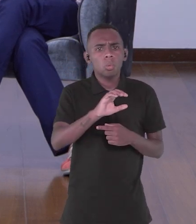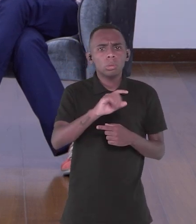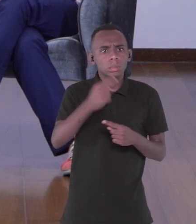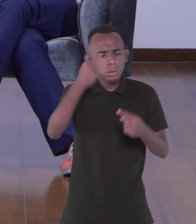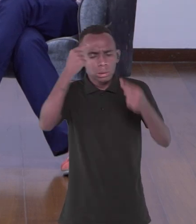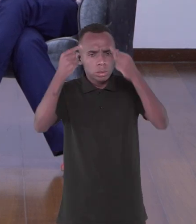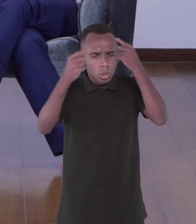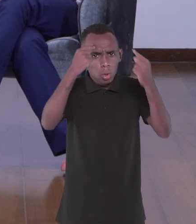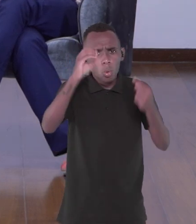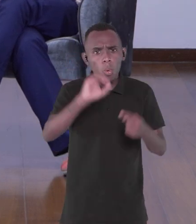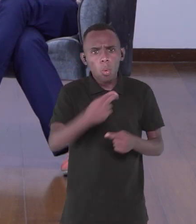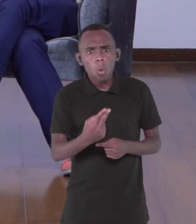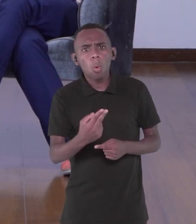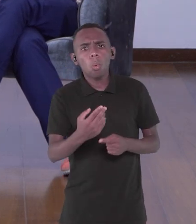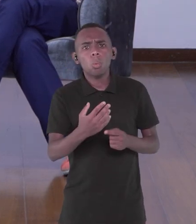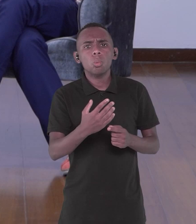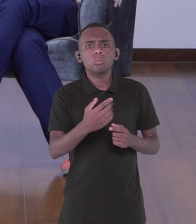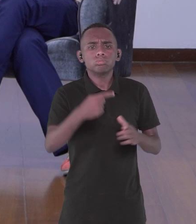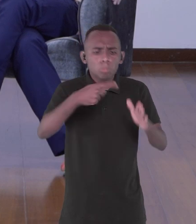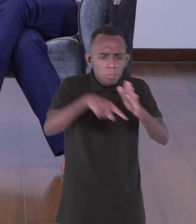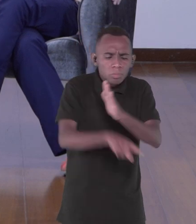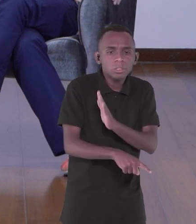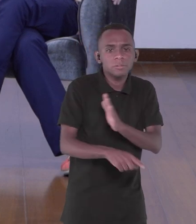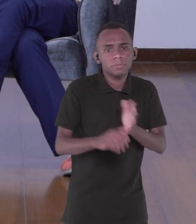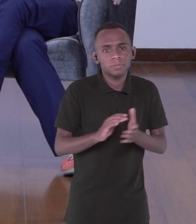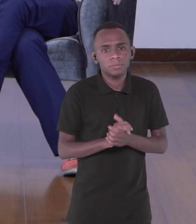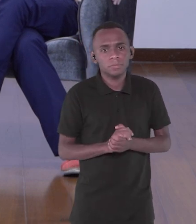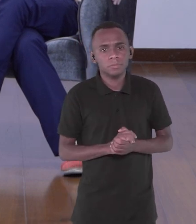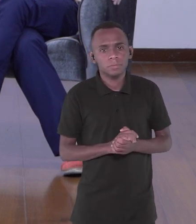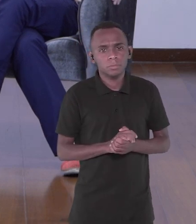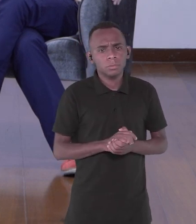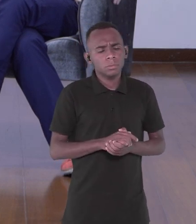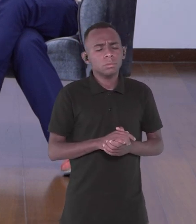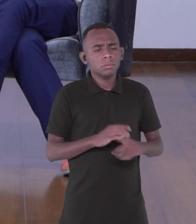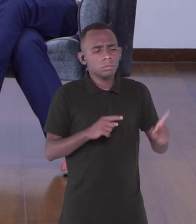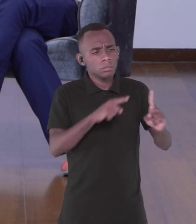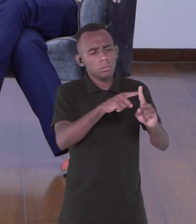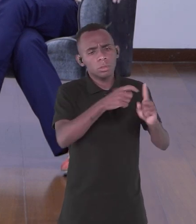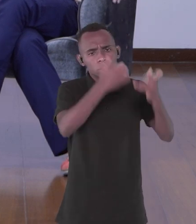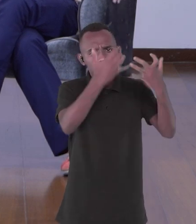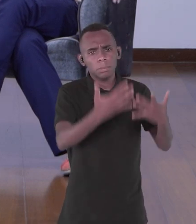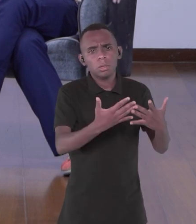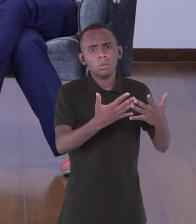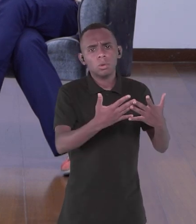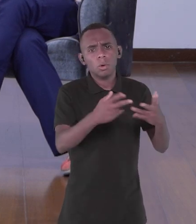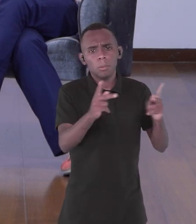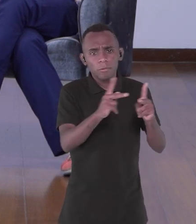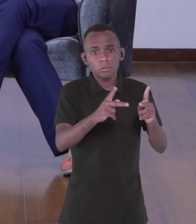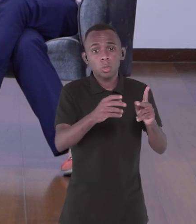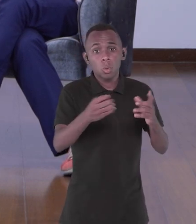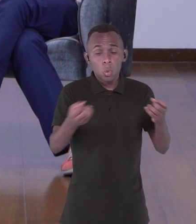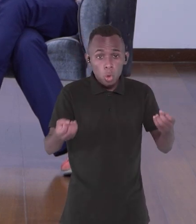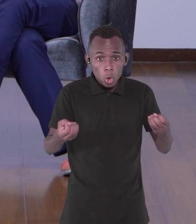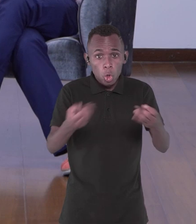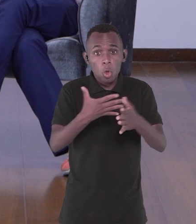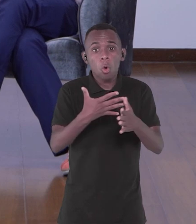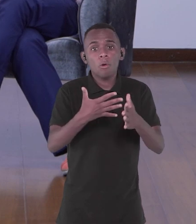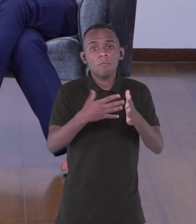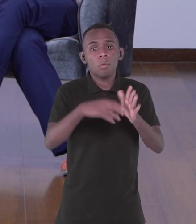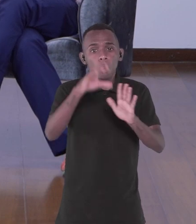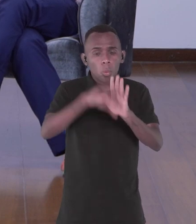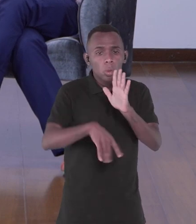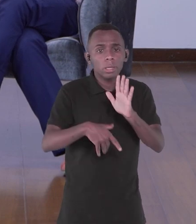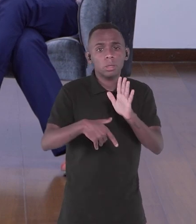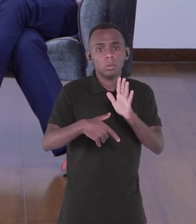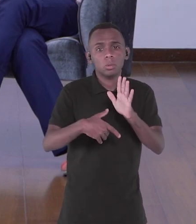essa ideia ou se era algo mais profundo. Ele falou, não, é um novo currículo. É menos, não é